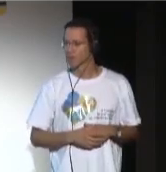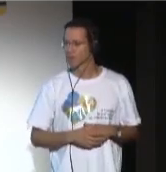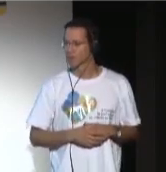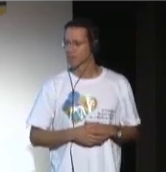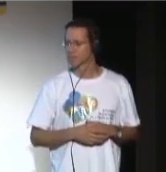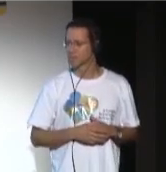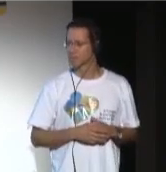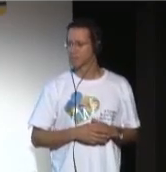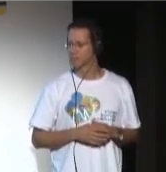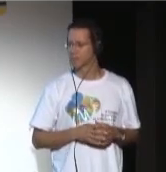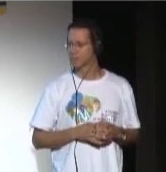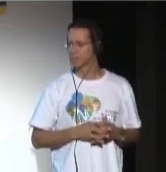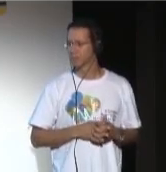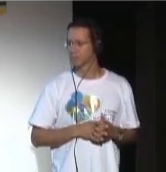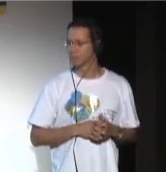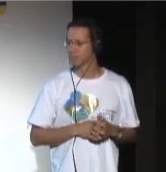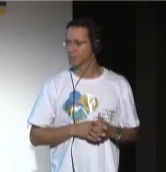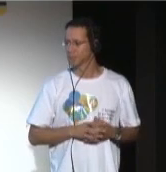Perseverança.